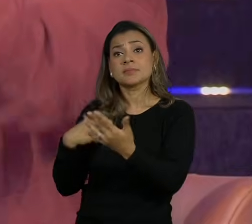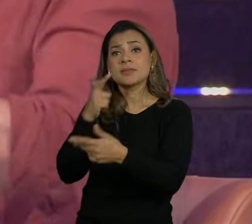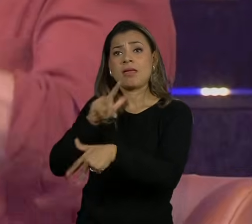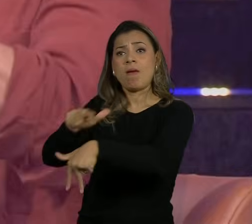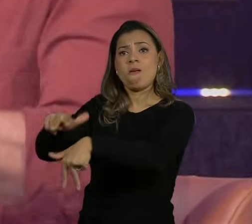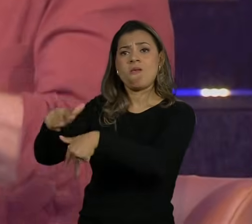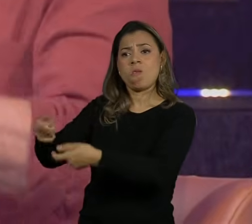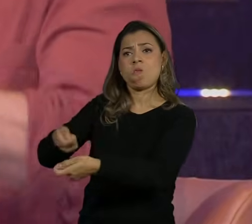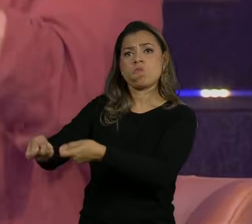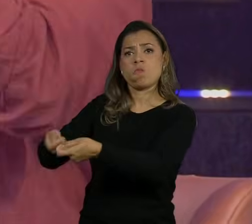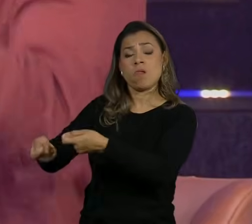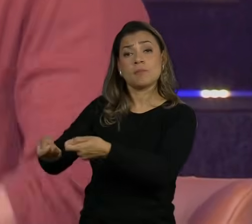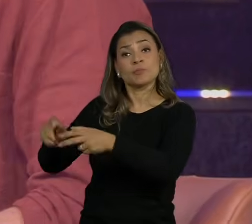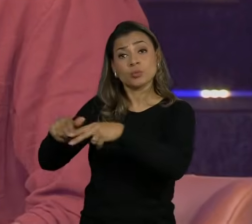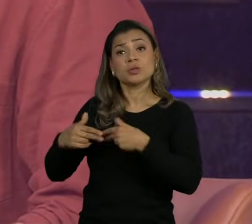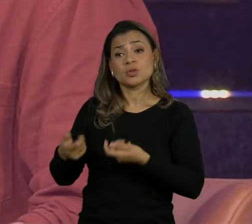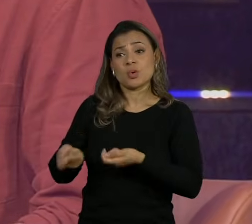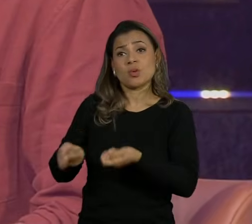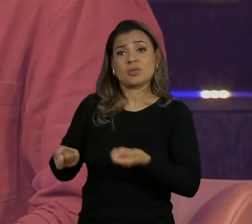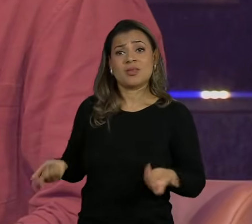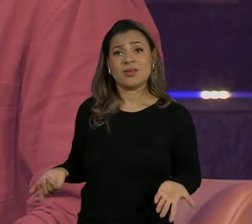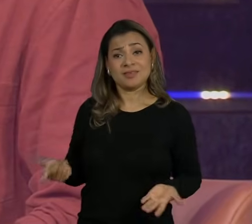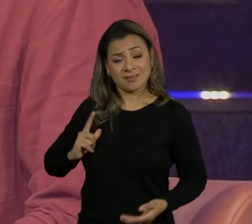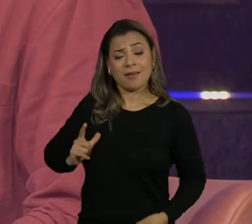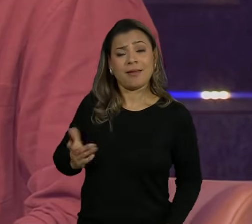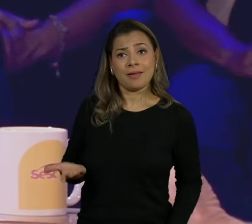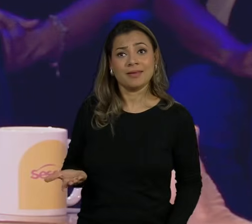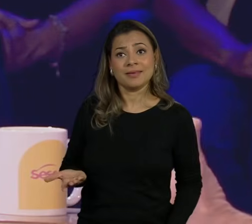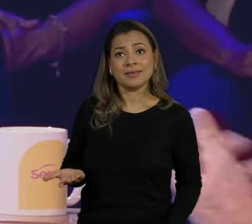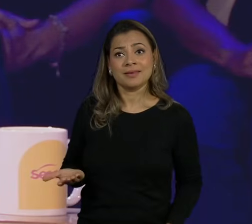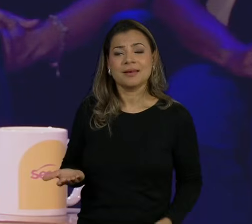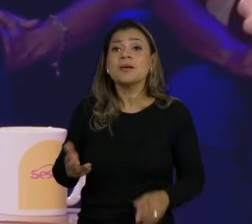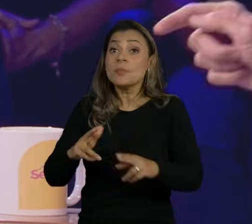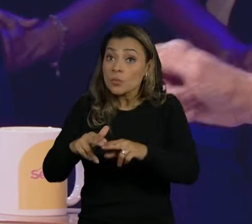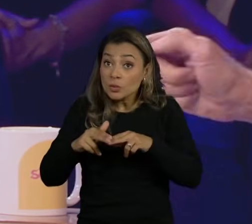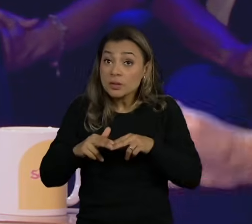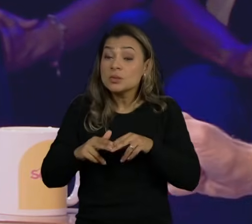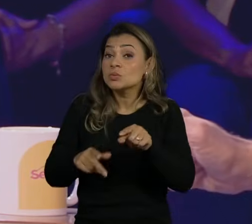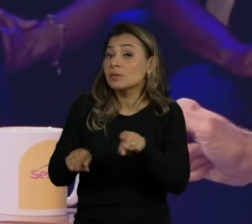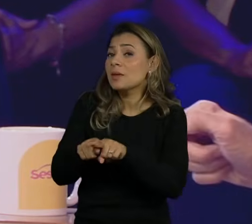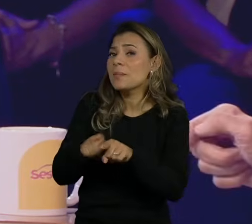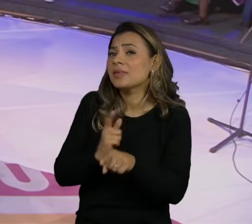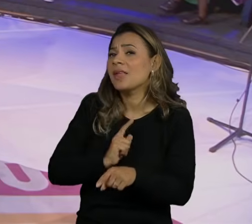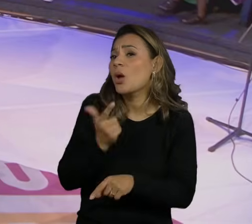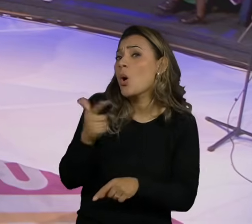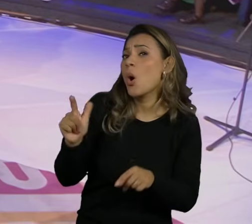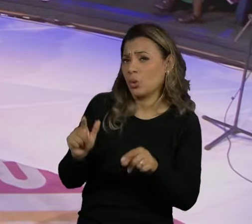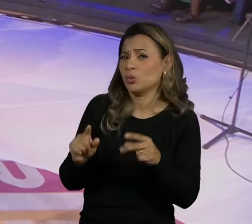A posse do Estado é um negócio da nossa elite. Né? E tem ainda o outro elemento, porque tem uma